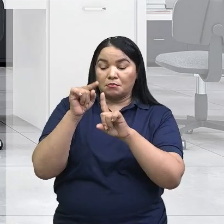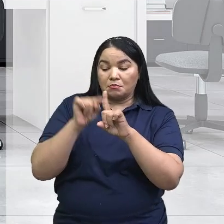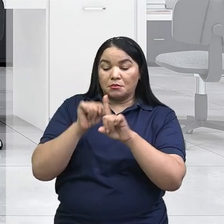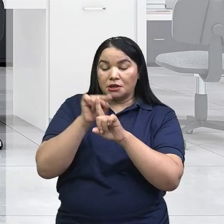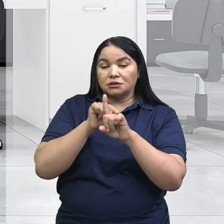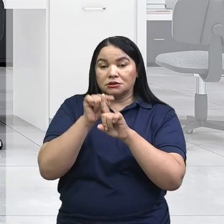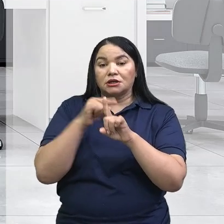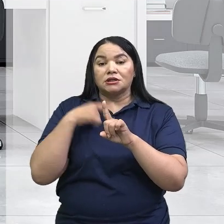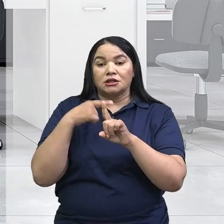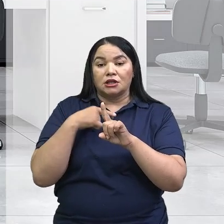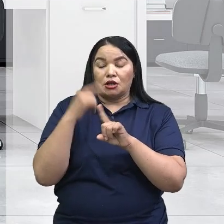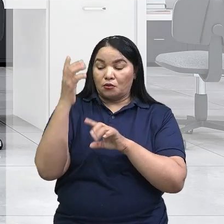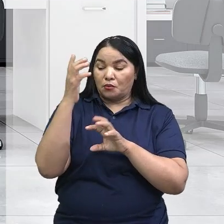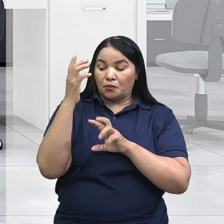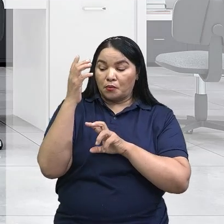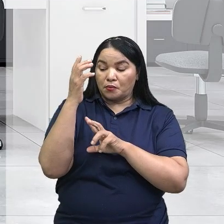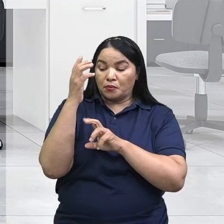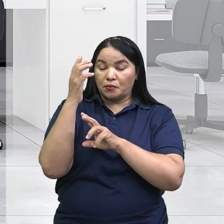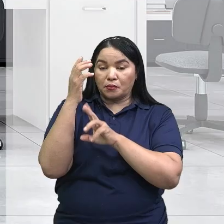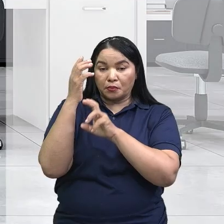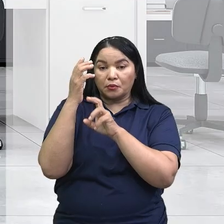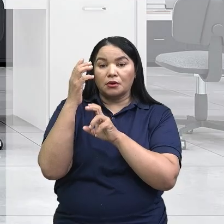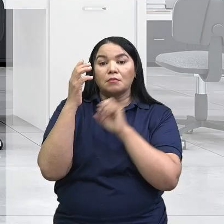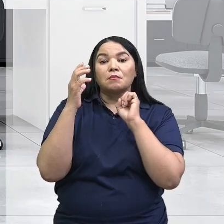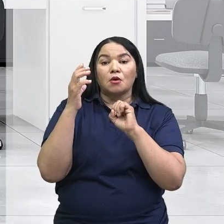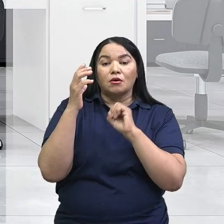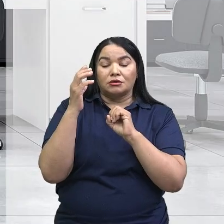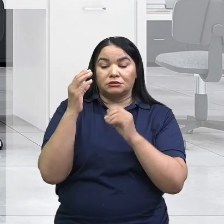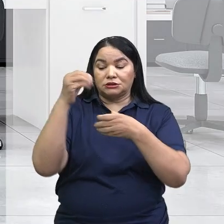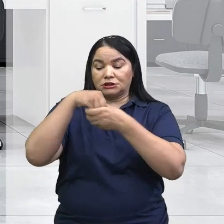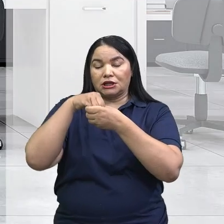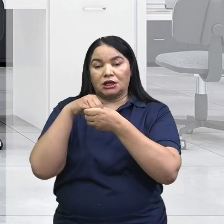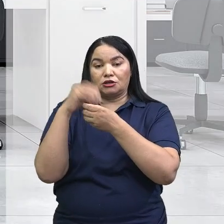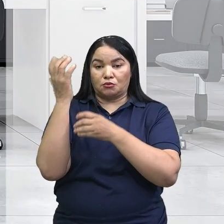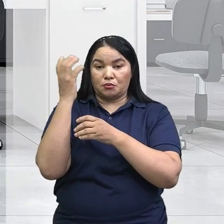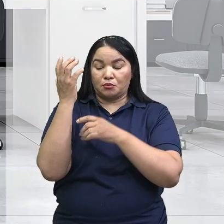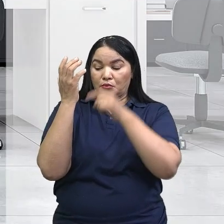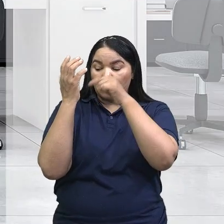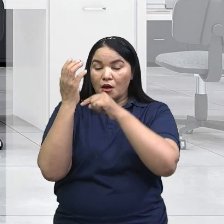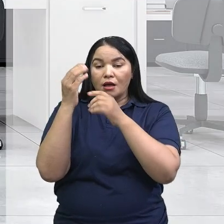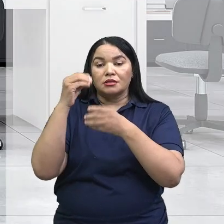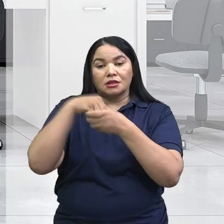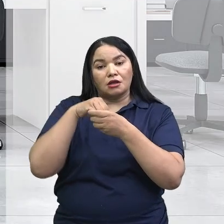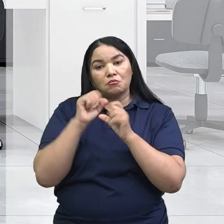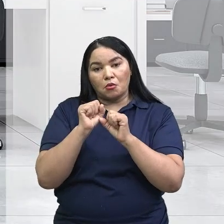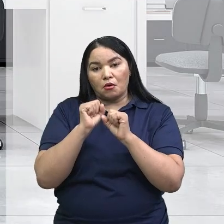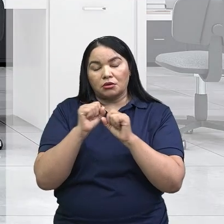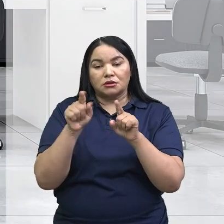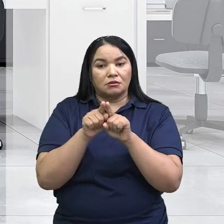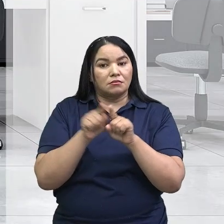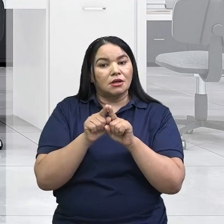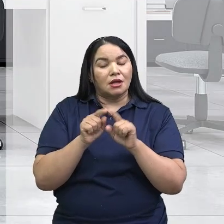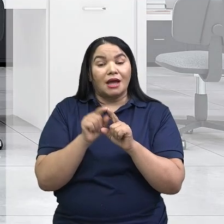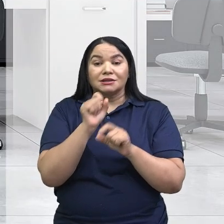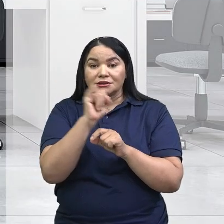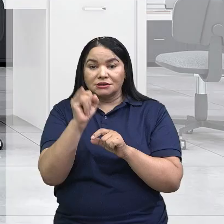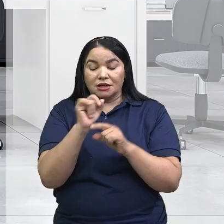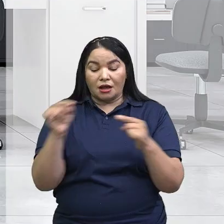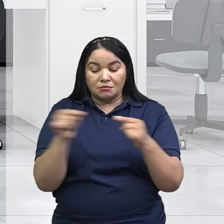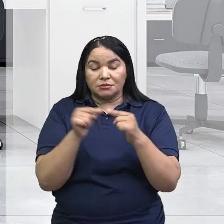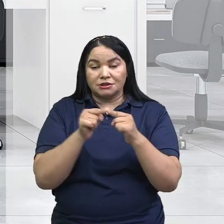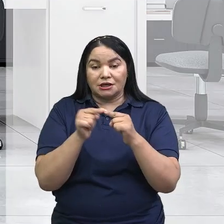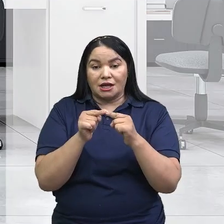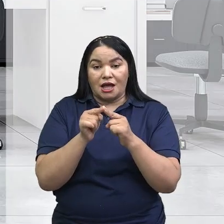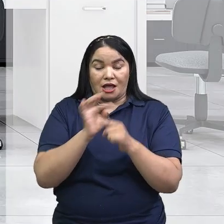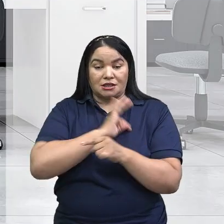um fungo, por exemplo, né, que vai acometer ali a sua árvore e até mesmo as frutas. E aí, quando a gente aplica essas técnicas de